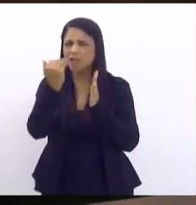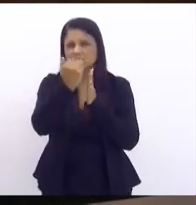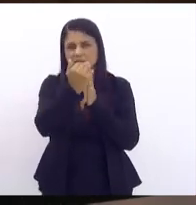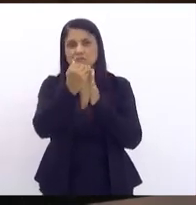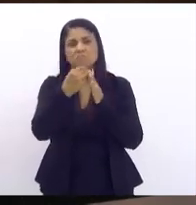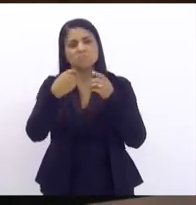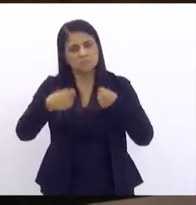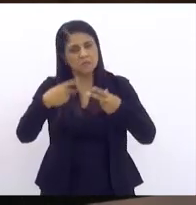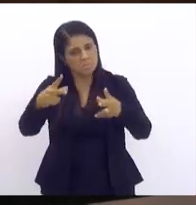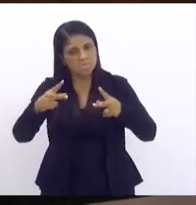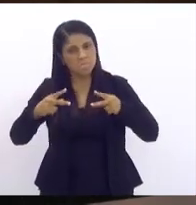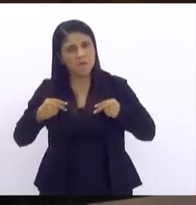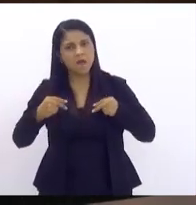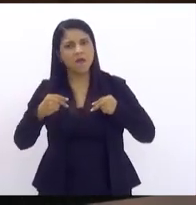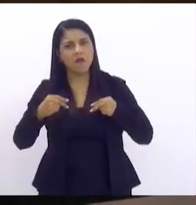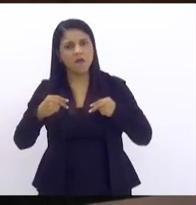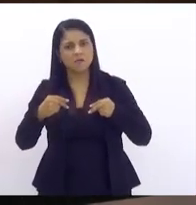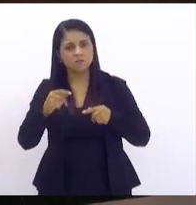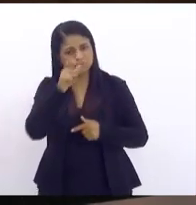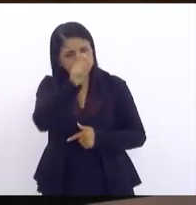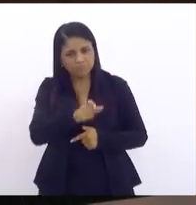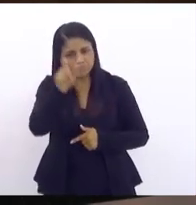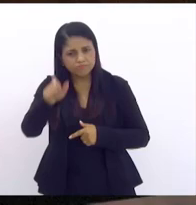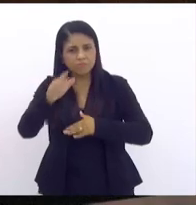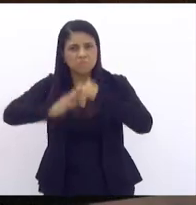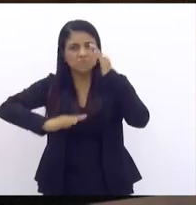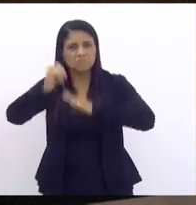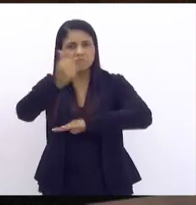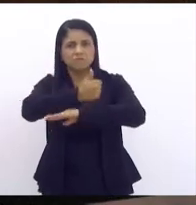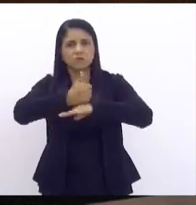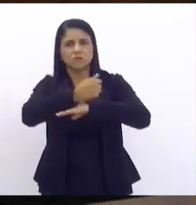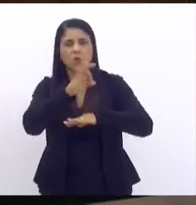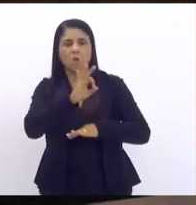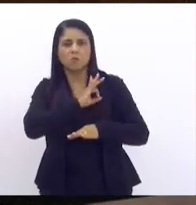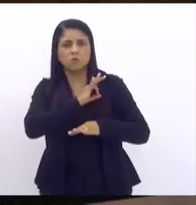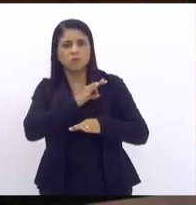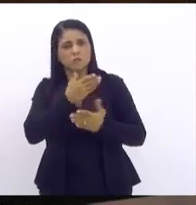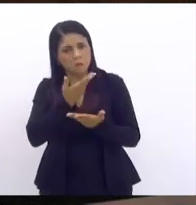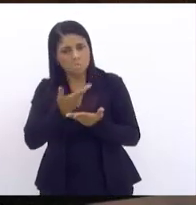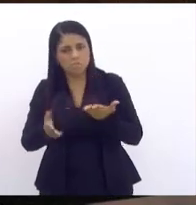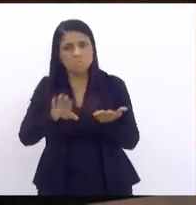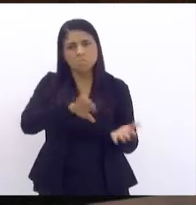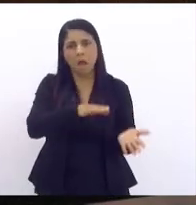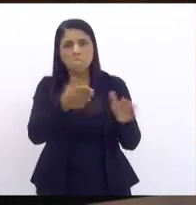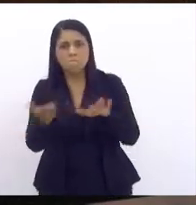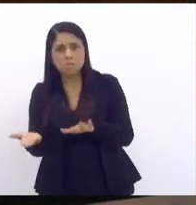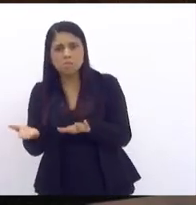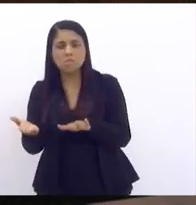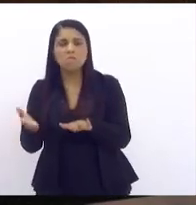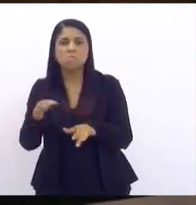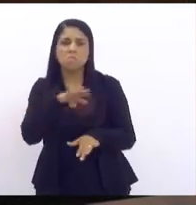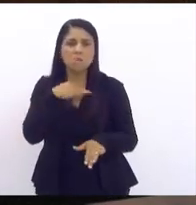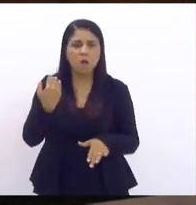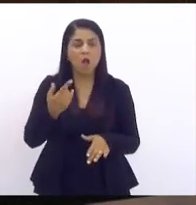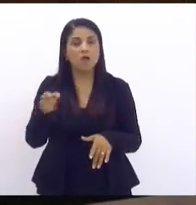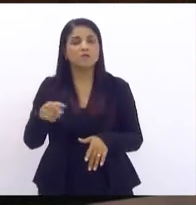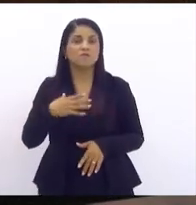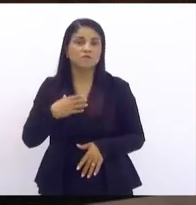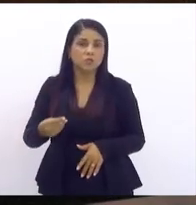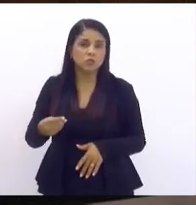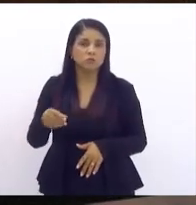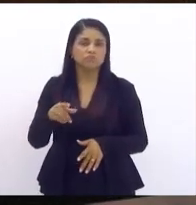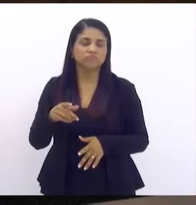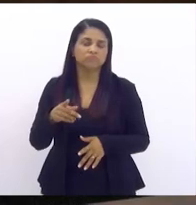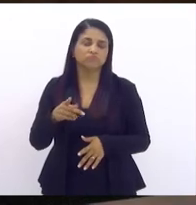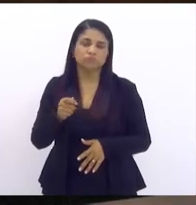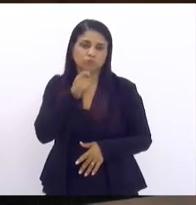dar o mérito das pessoas que arriscam a vida, perdem a vida, deixam órfãos, essa que é a verdade. E estão cuidando de quem? Estão cuidando da